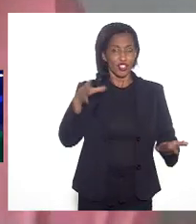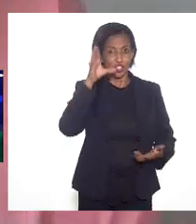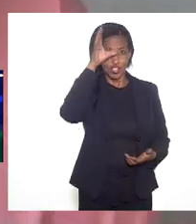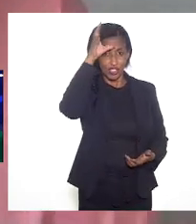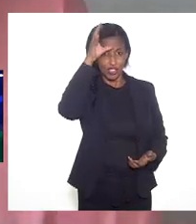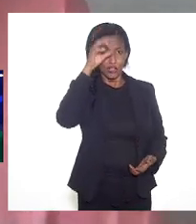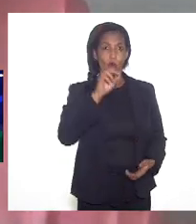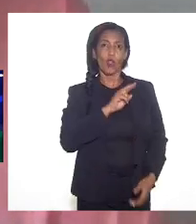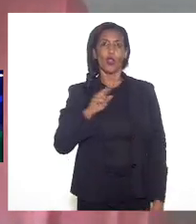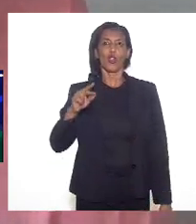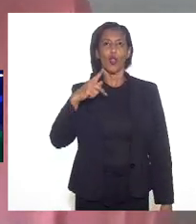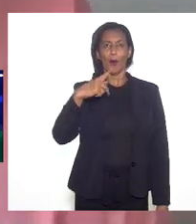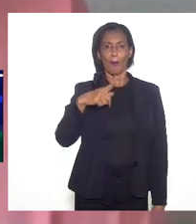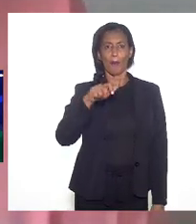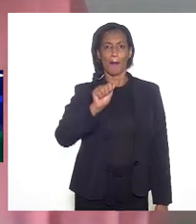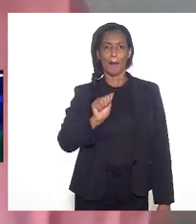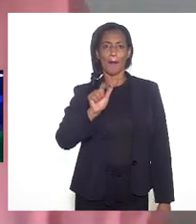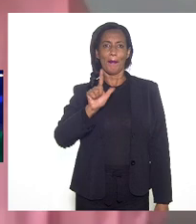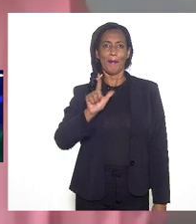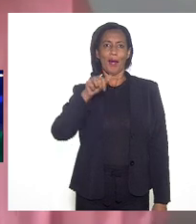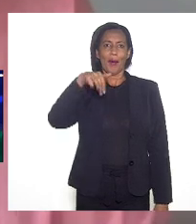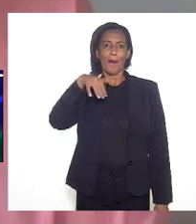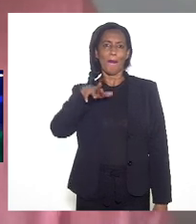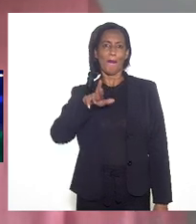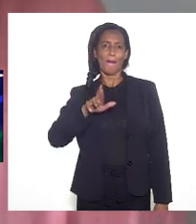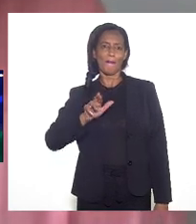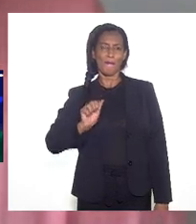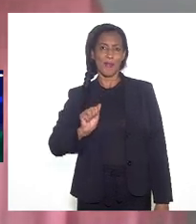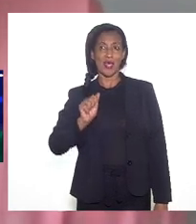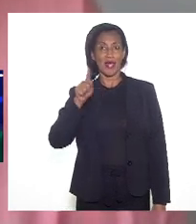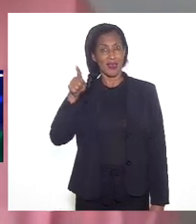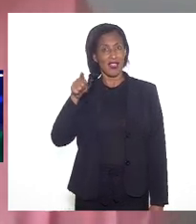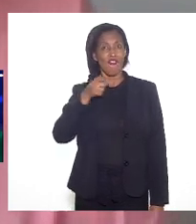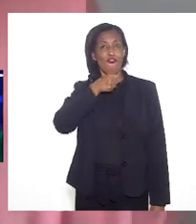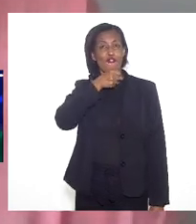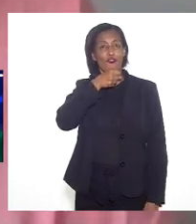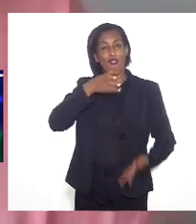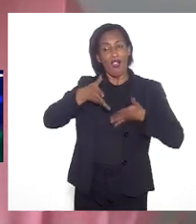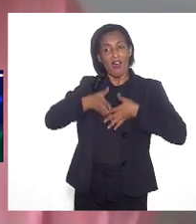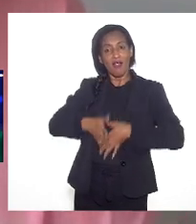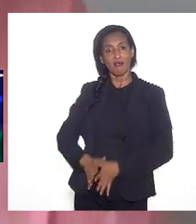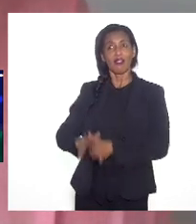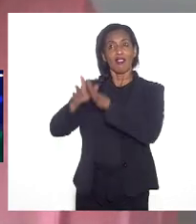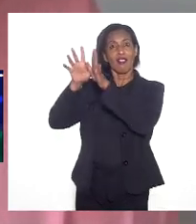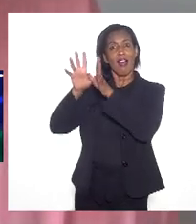chama Palmeira dos Índios, descendente daquela serra ali de